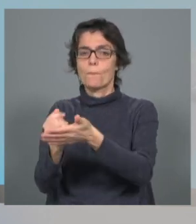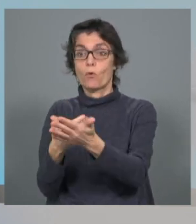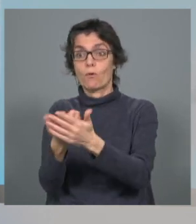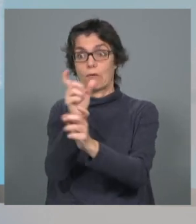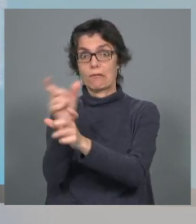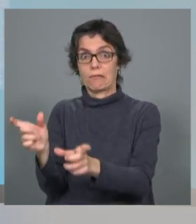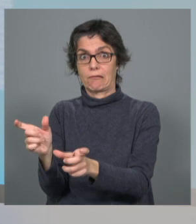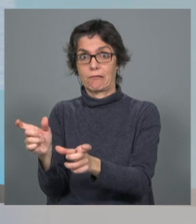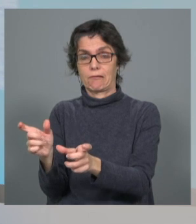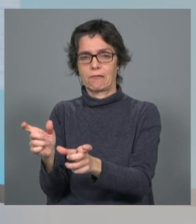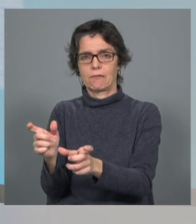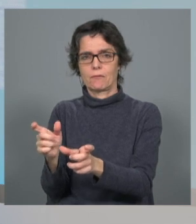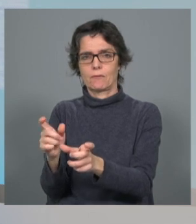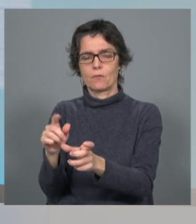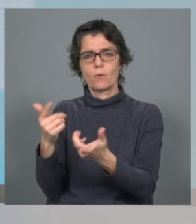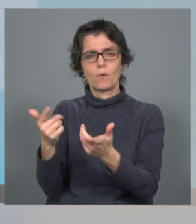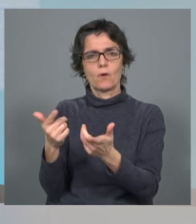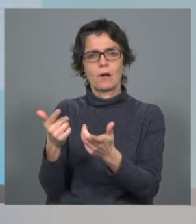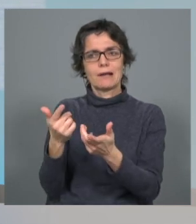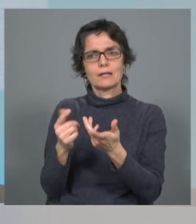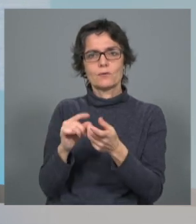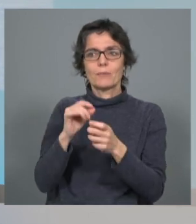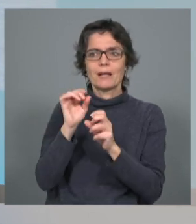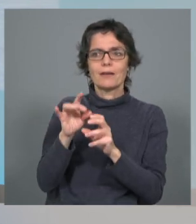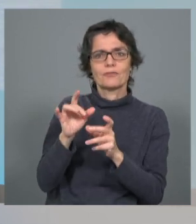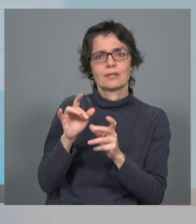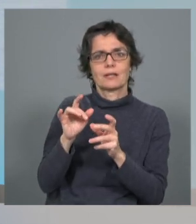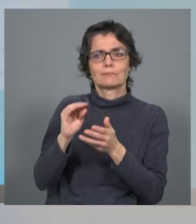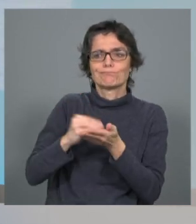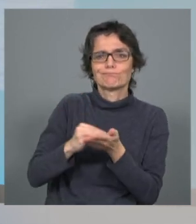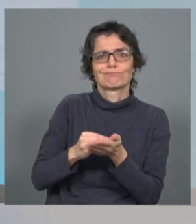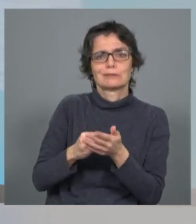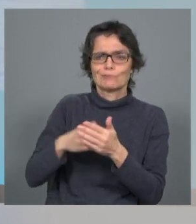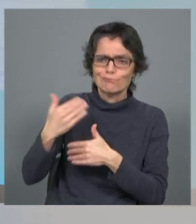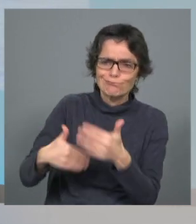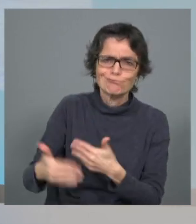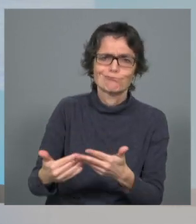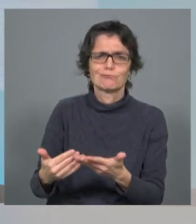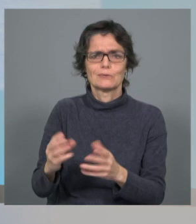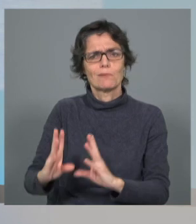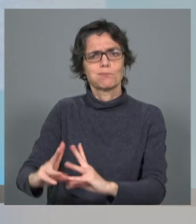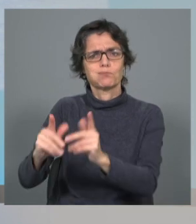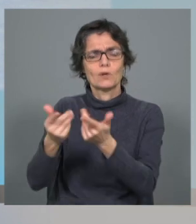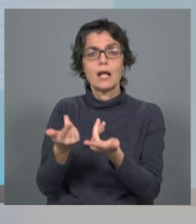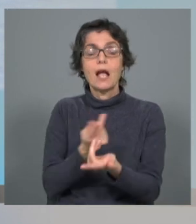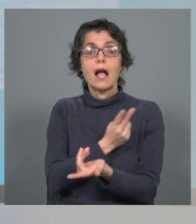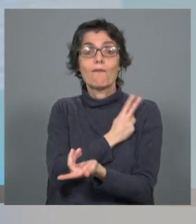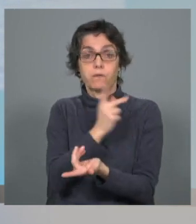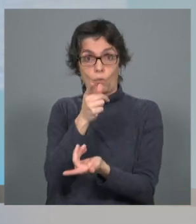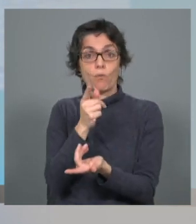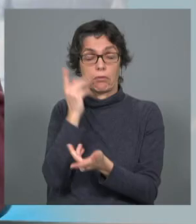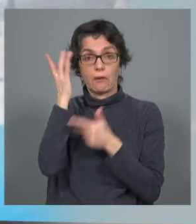Sim. Há um trabalho que está a ser feito pela Faculdade de Teologia e a Caritas, porque é um trabalho de formação. Sim, estamos a